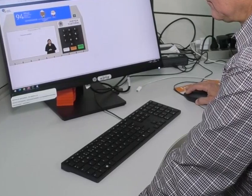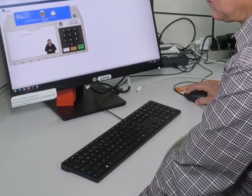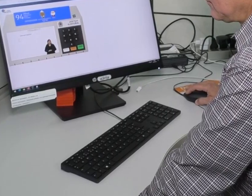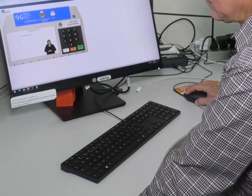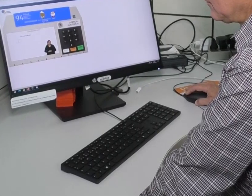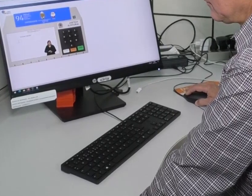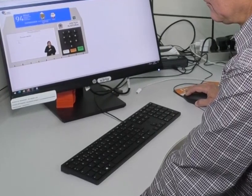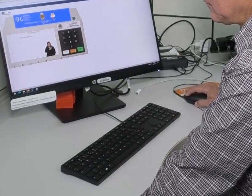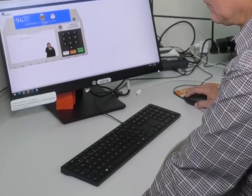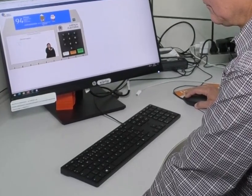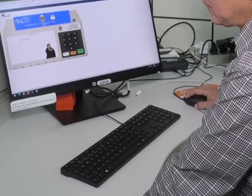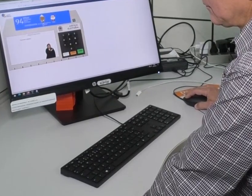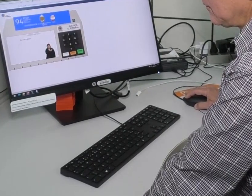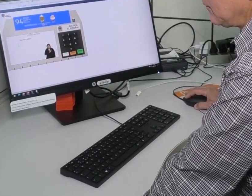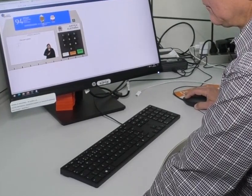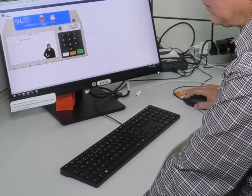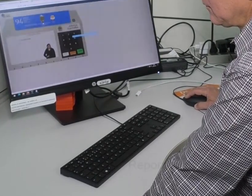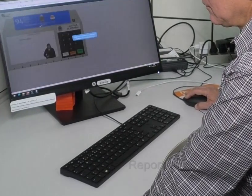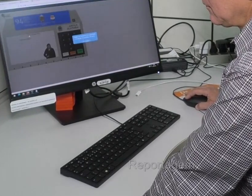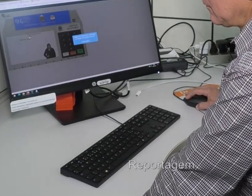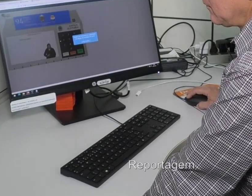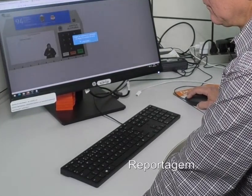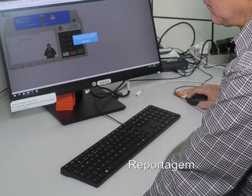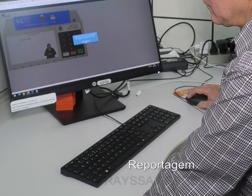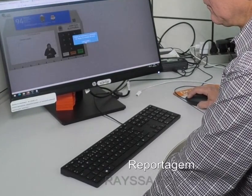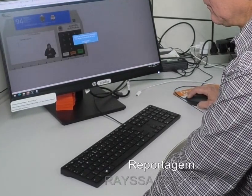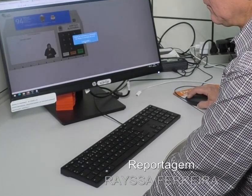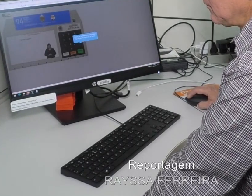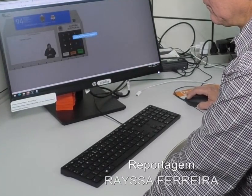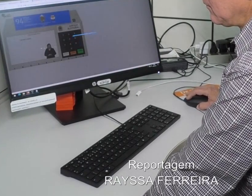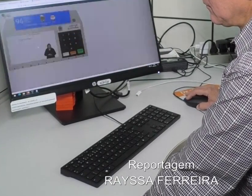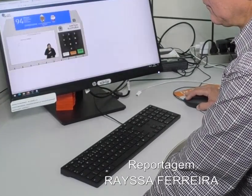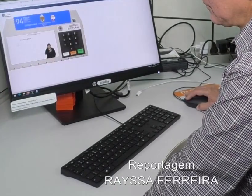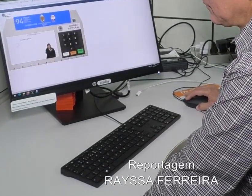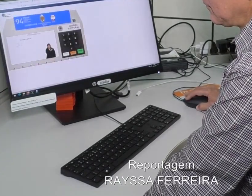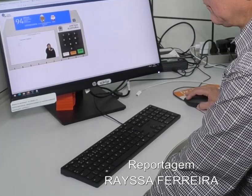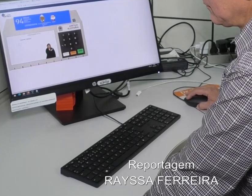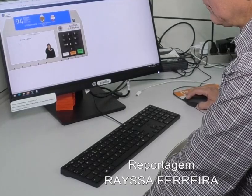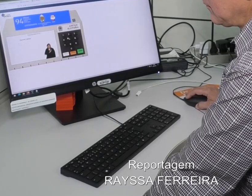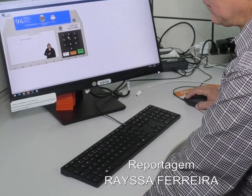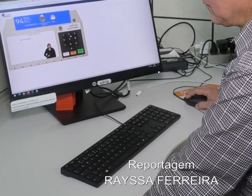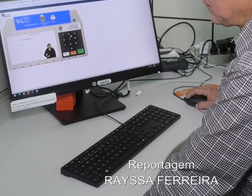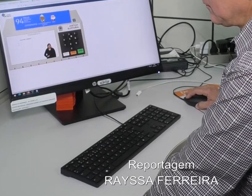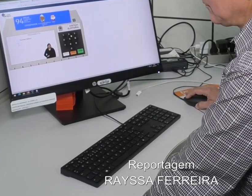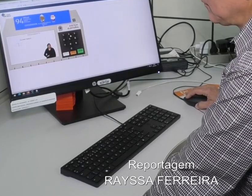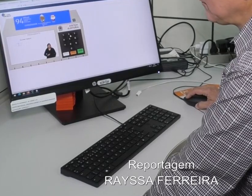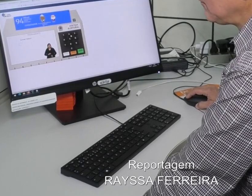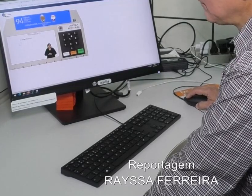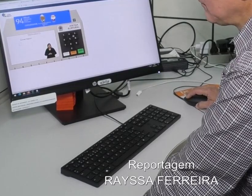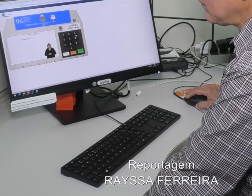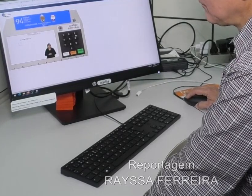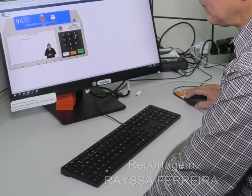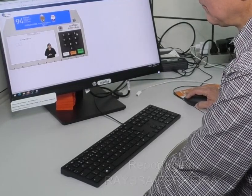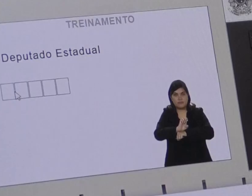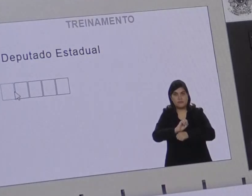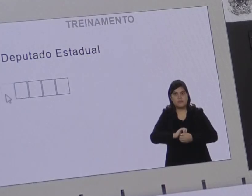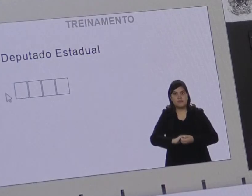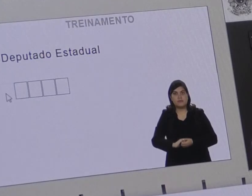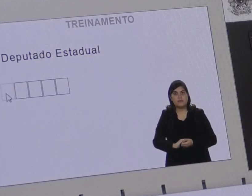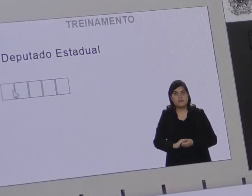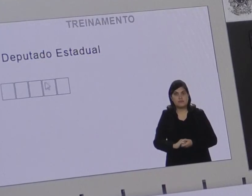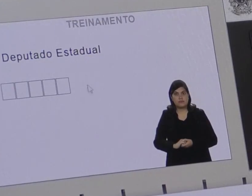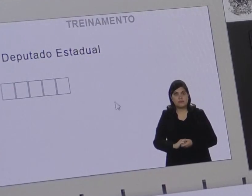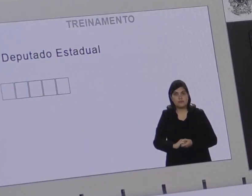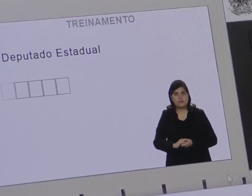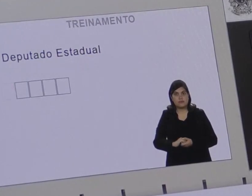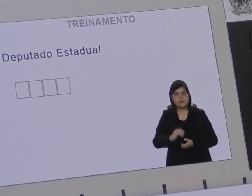o Tribunal Superior Eleitoral já disponibilizou o simulador de votação para as eleições de 2022 ele